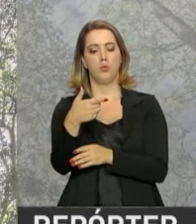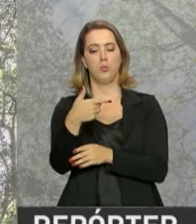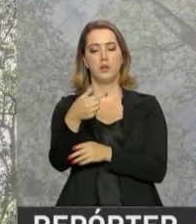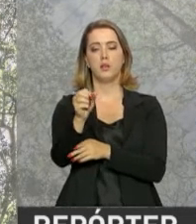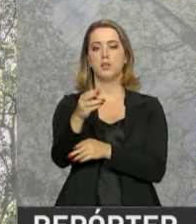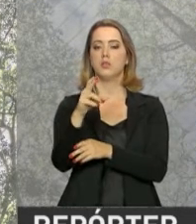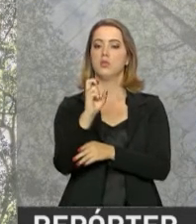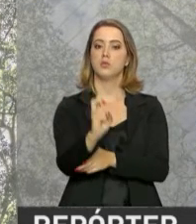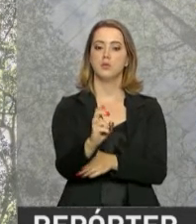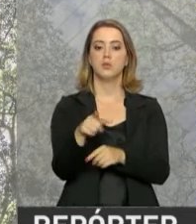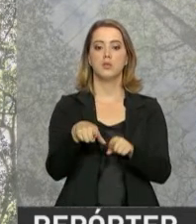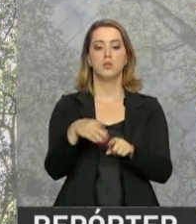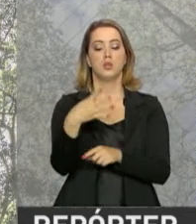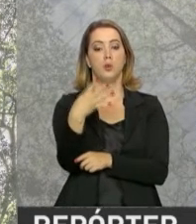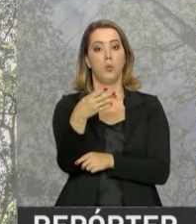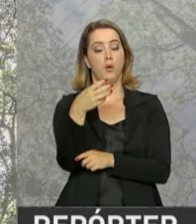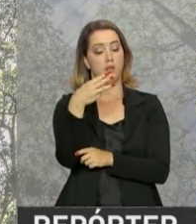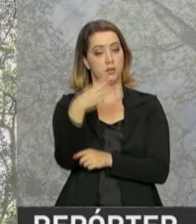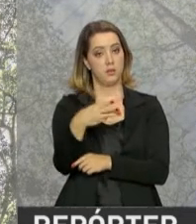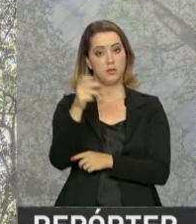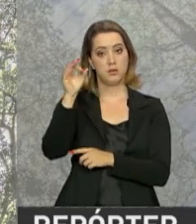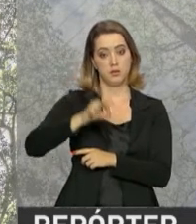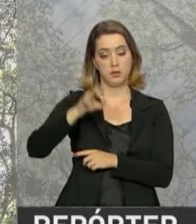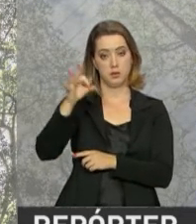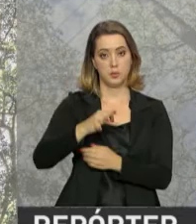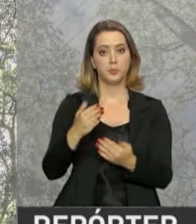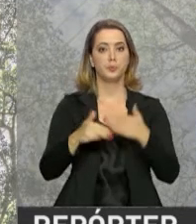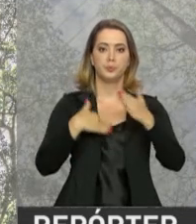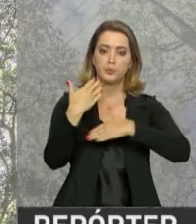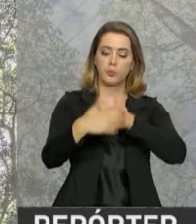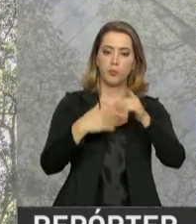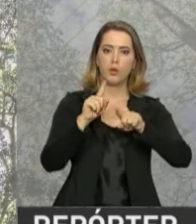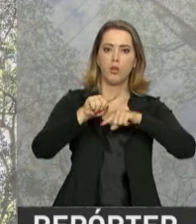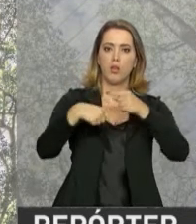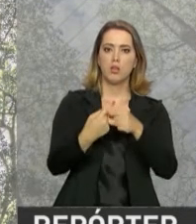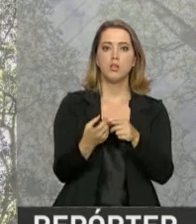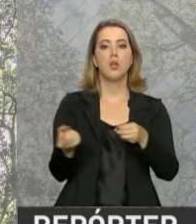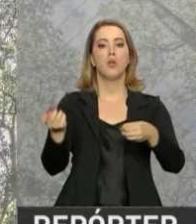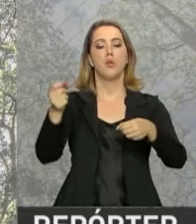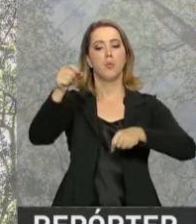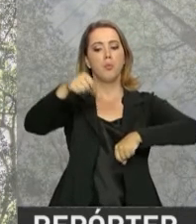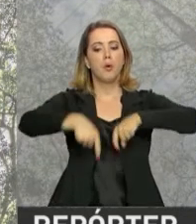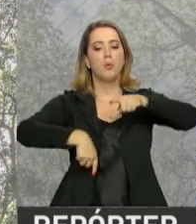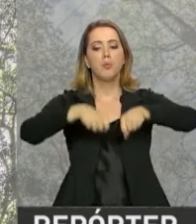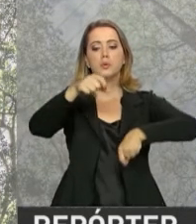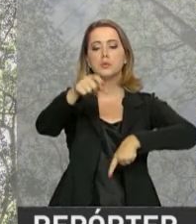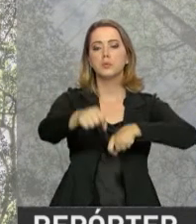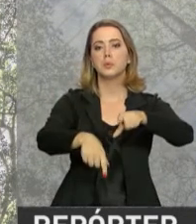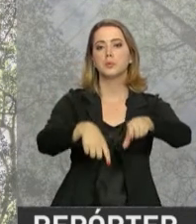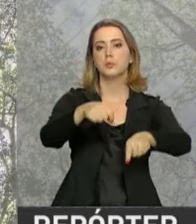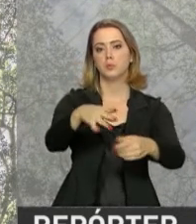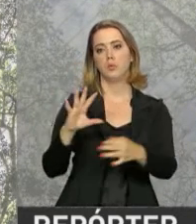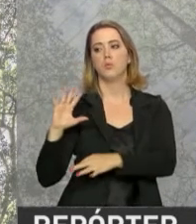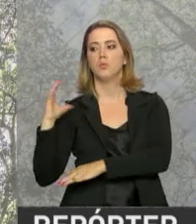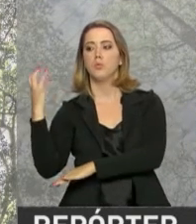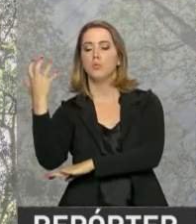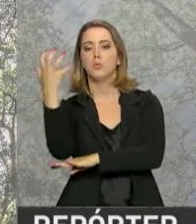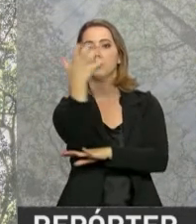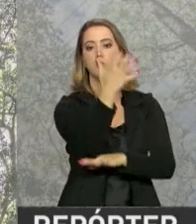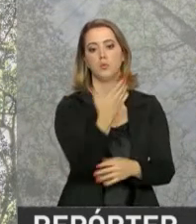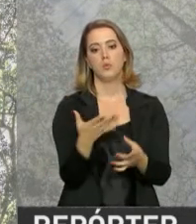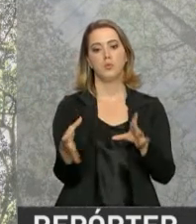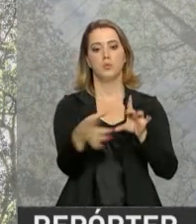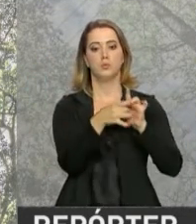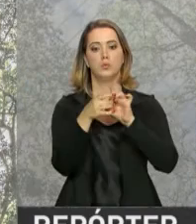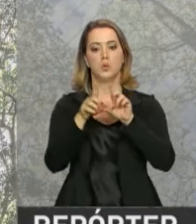chegar a 43%. Além disso, o país deve recuperar 15 milhões de hectares de pastagens degradadas e implantar o sistema